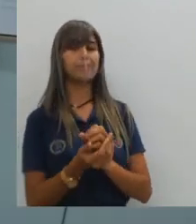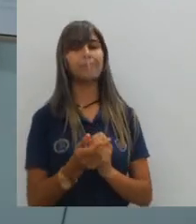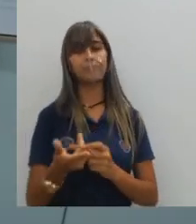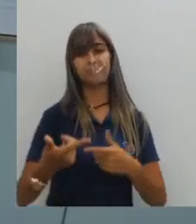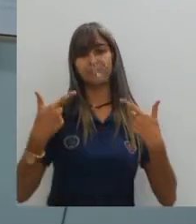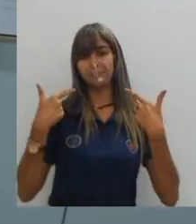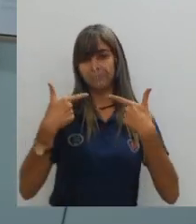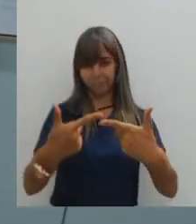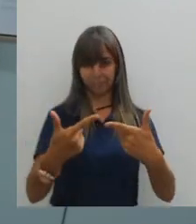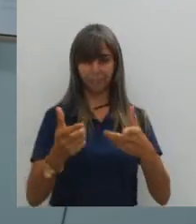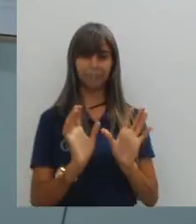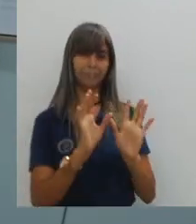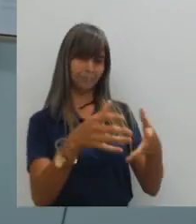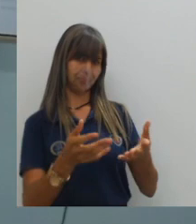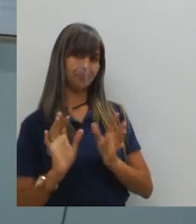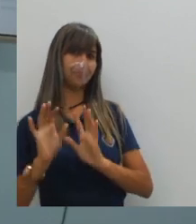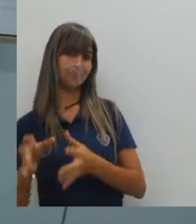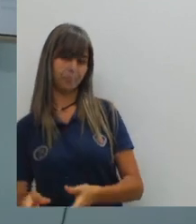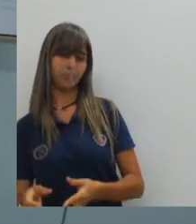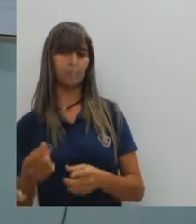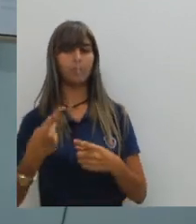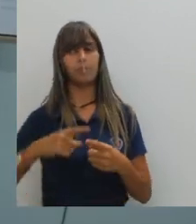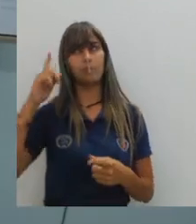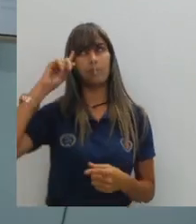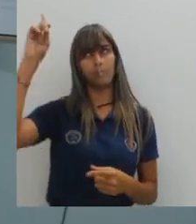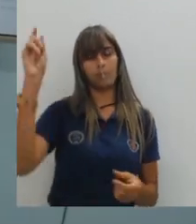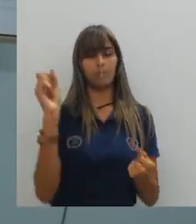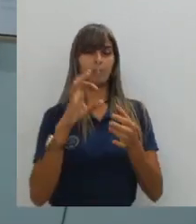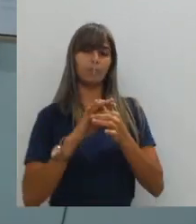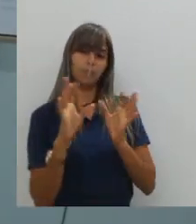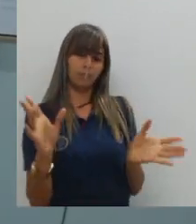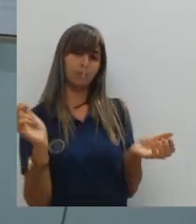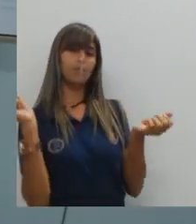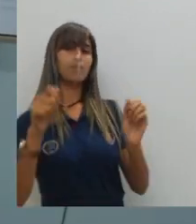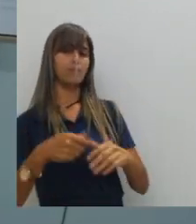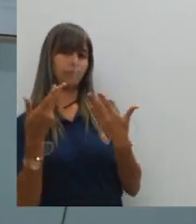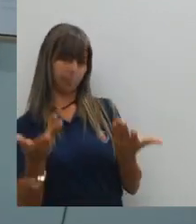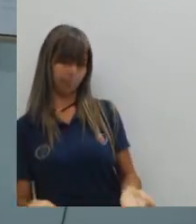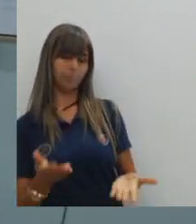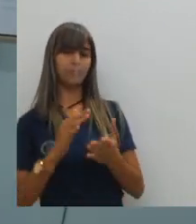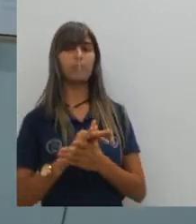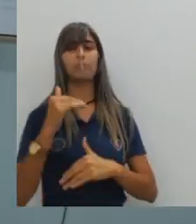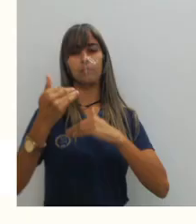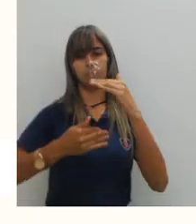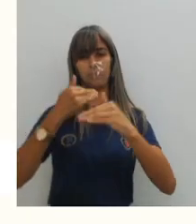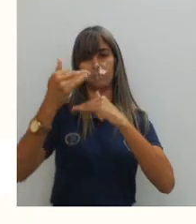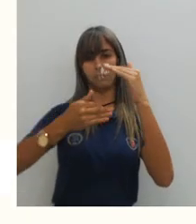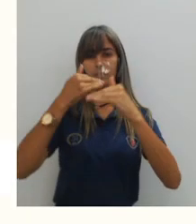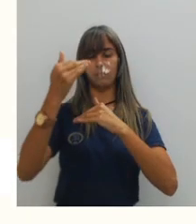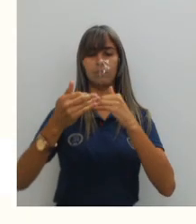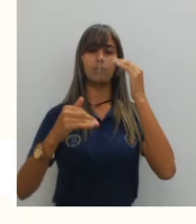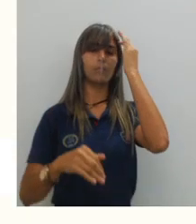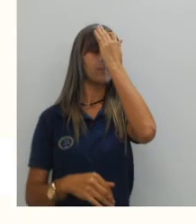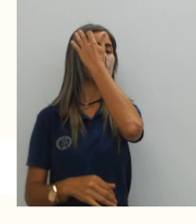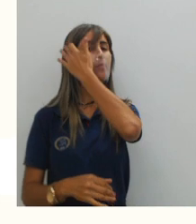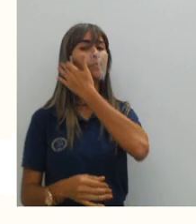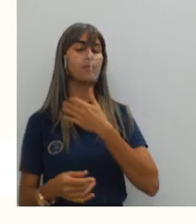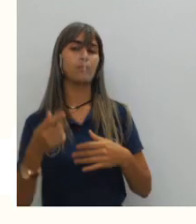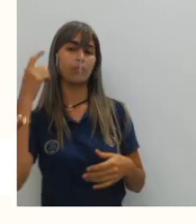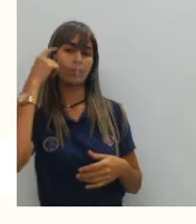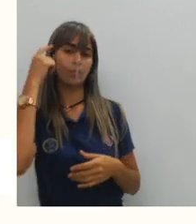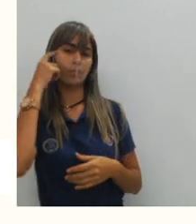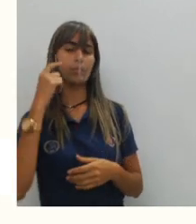como sendo uma coisa que só existe porque Deus permitiu assim. Então vamos lá. O desenvolvimento do